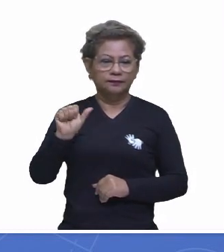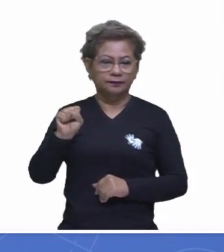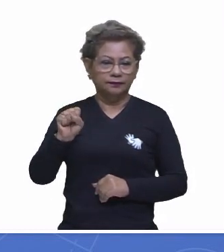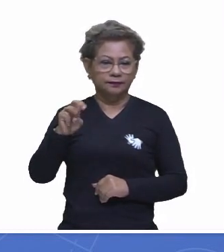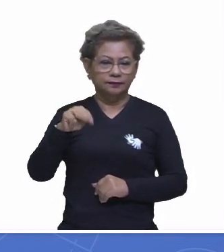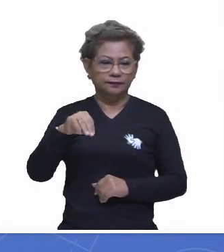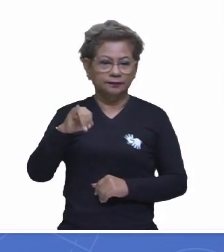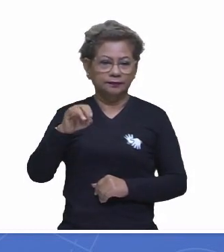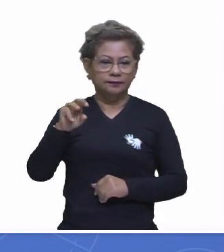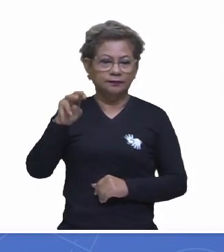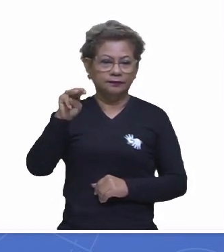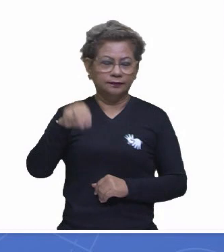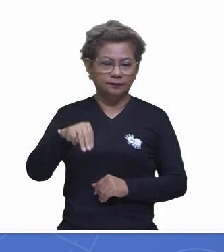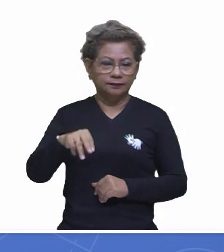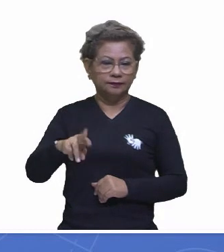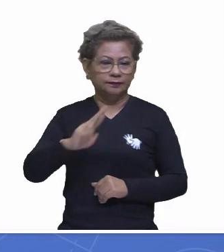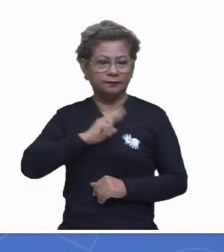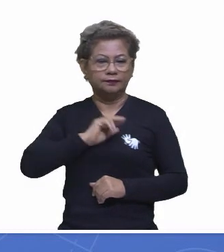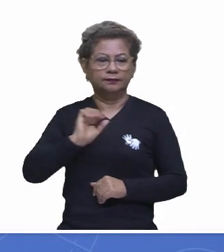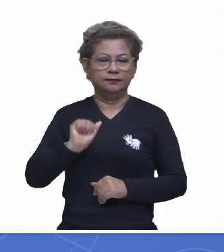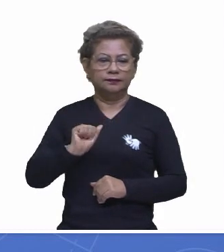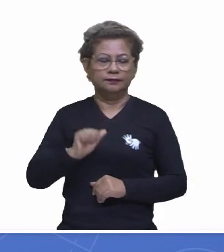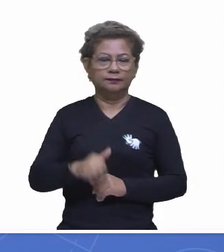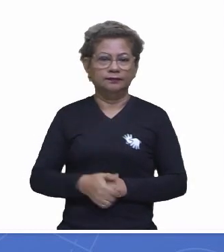Yasmin também apostando na letra A.